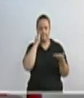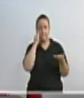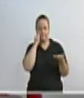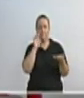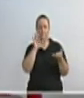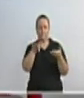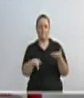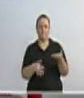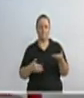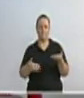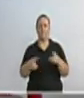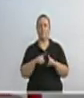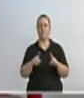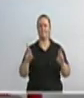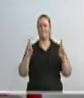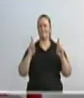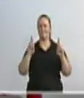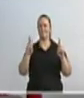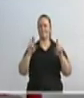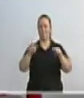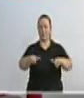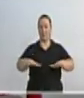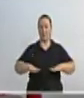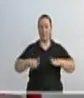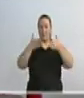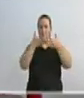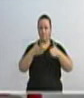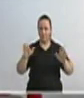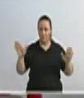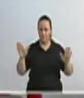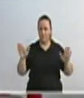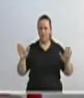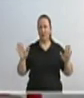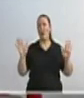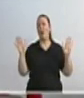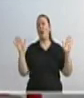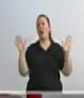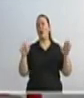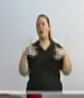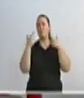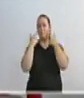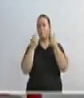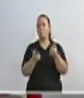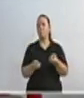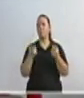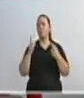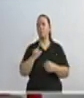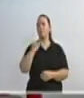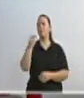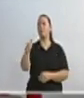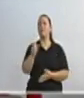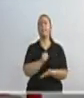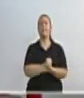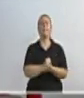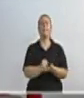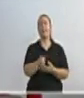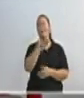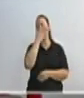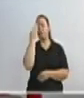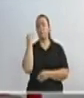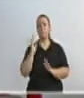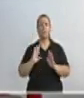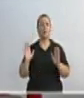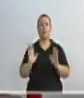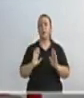que espero que não seja mais uma audiência perdida, que não seja mais uma audiência que quem nos acompanha em casa está na expectativa